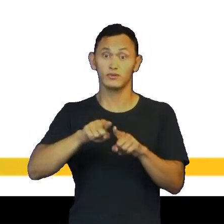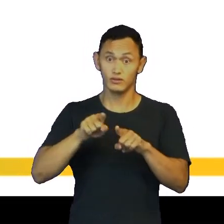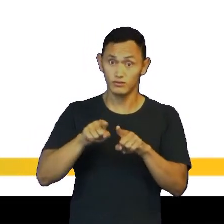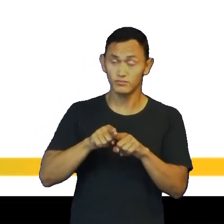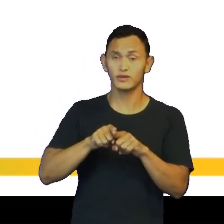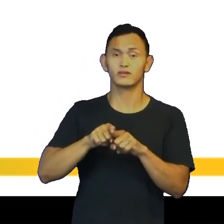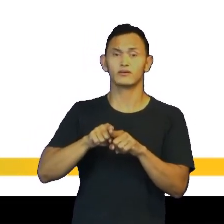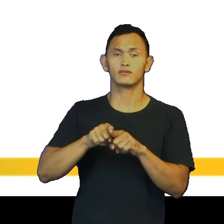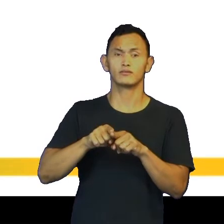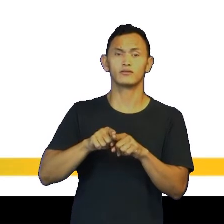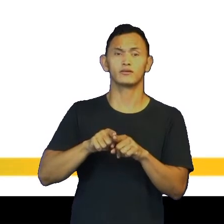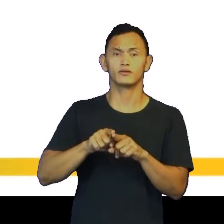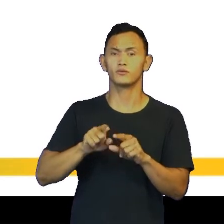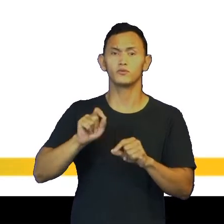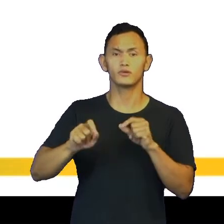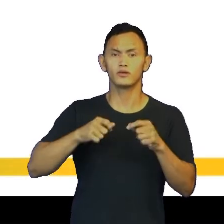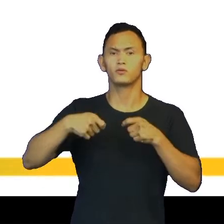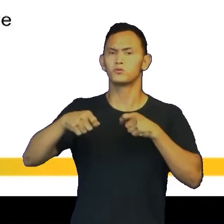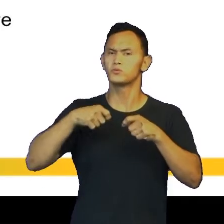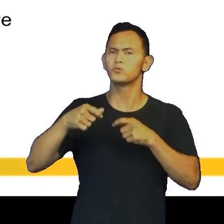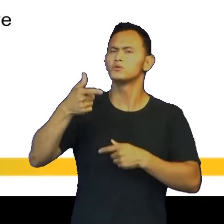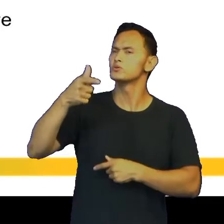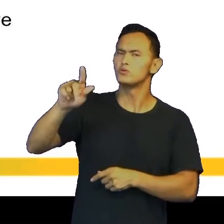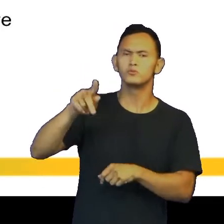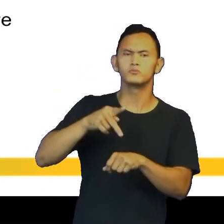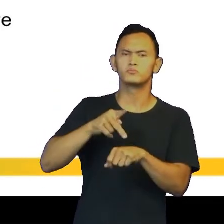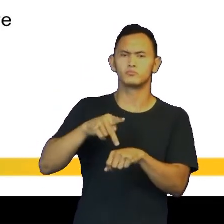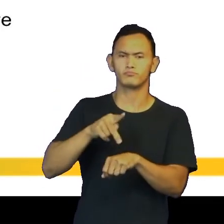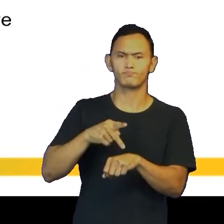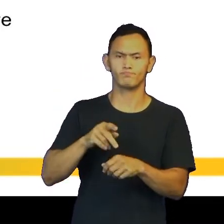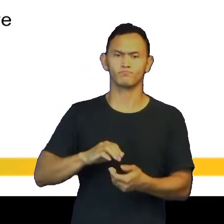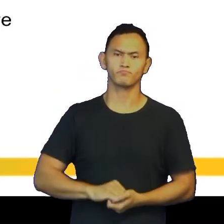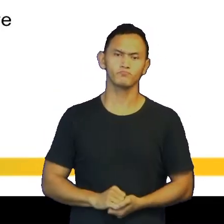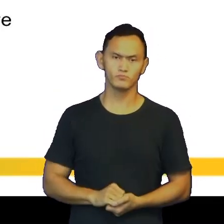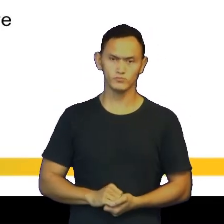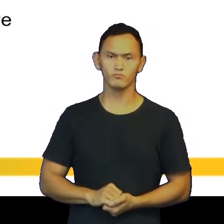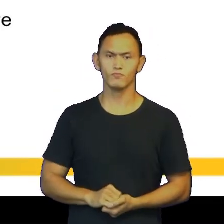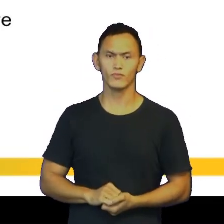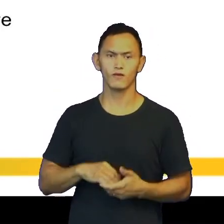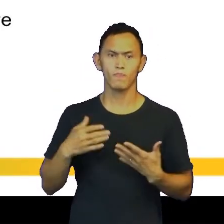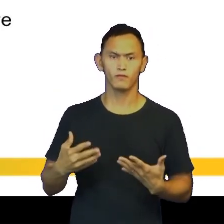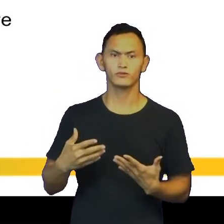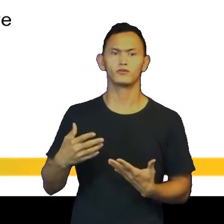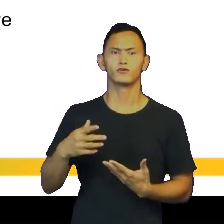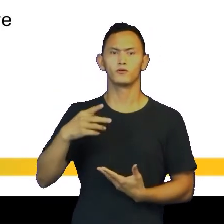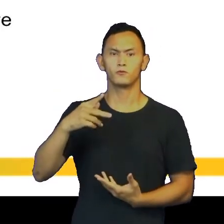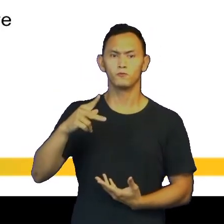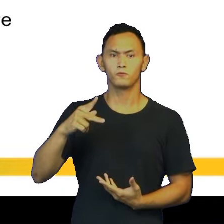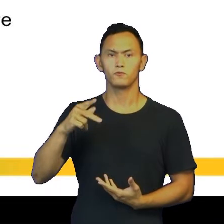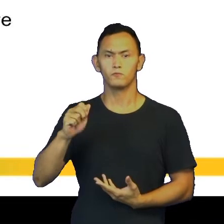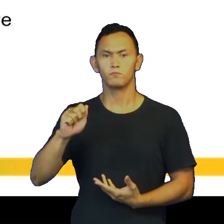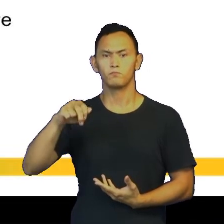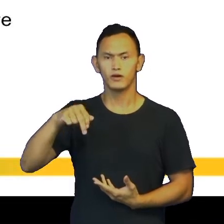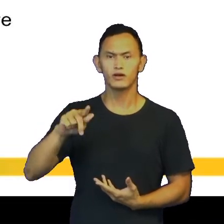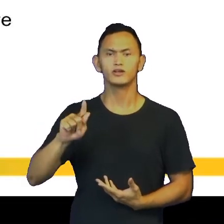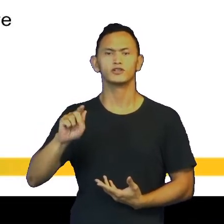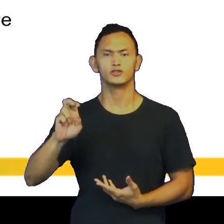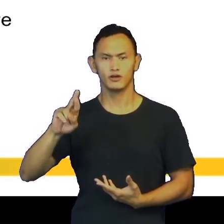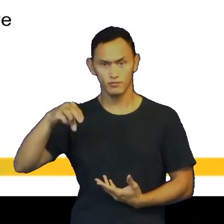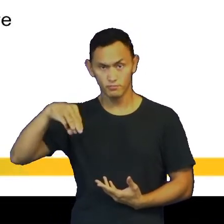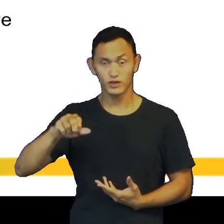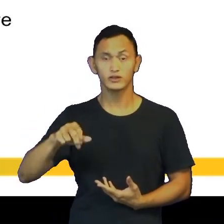territórios que estavam sob o controle de outros países o pan germanismo pretendia